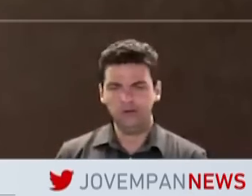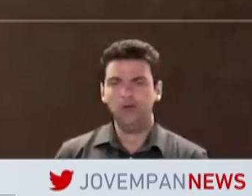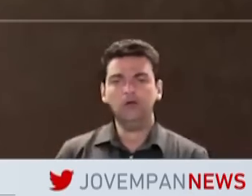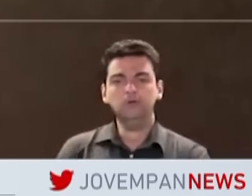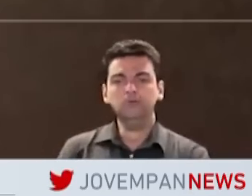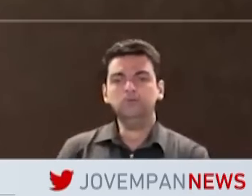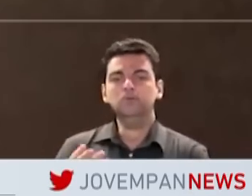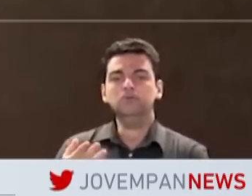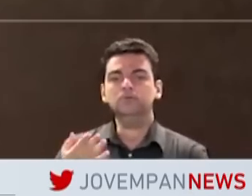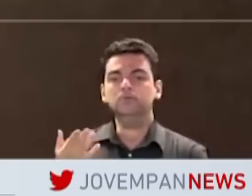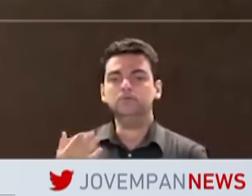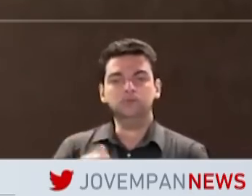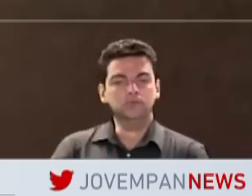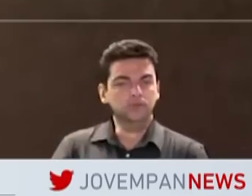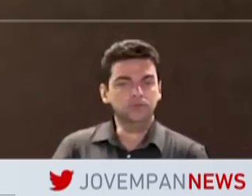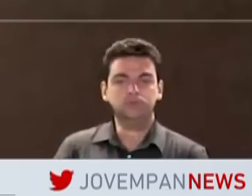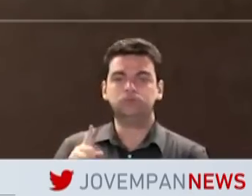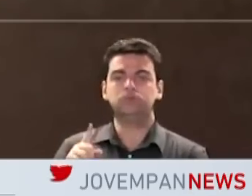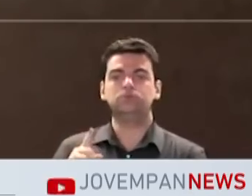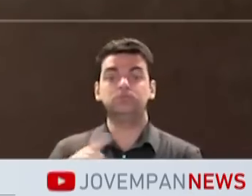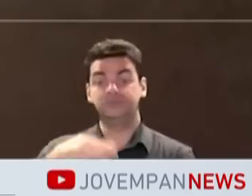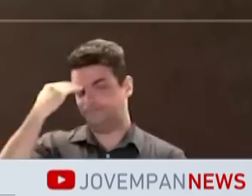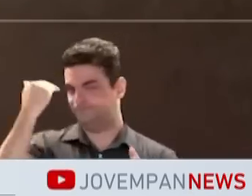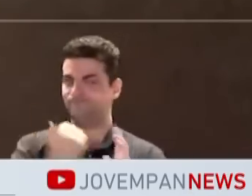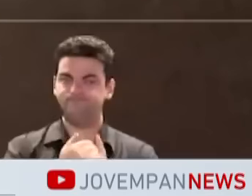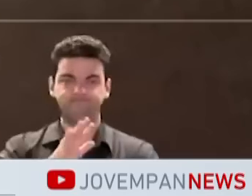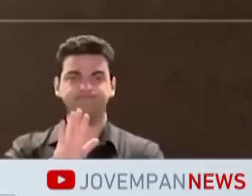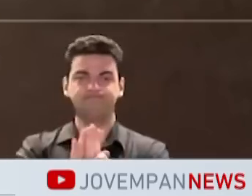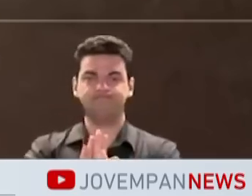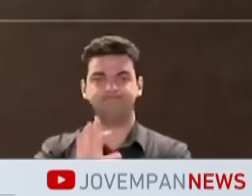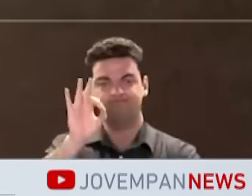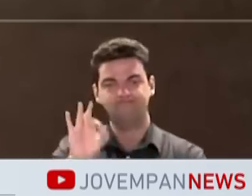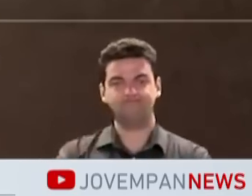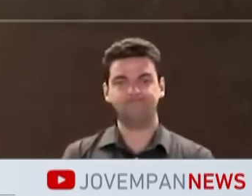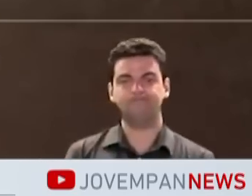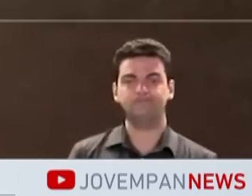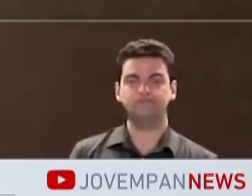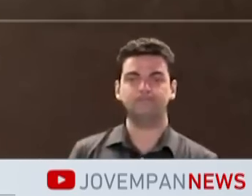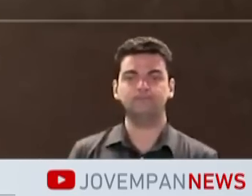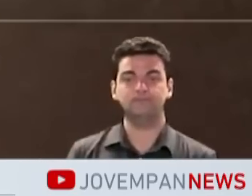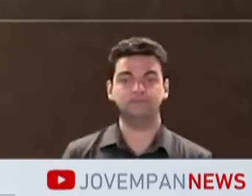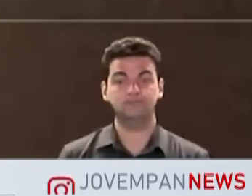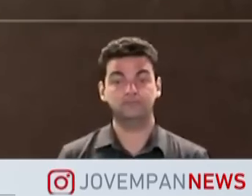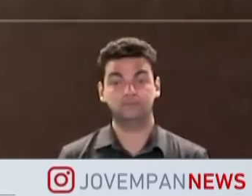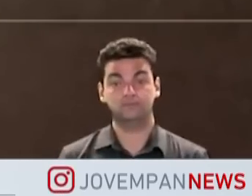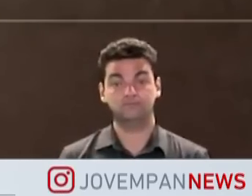pelo indeclinável dever de obediência à lei fundamental do país, o